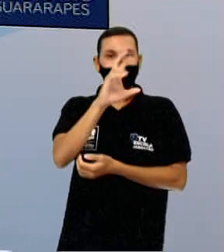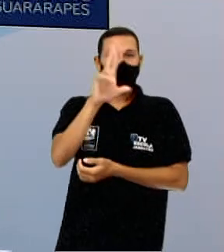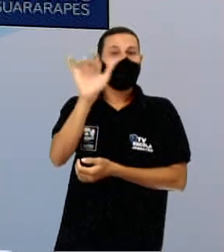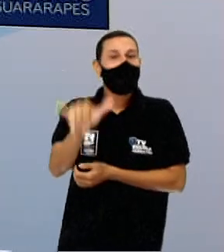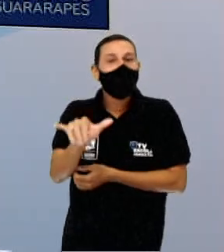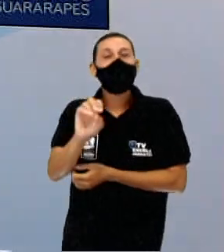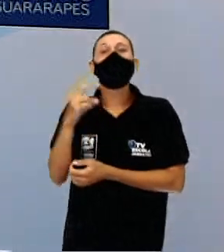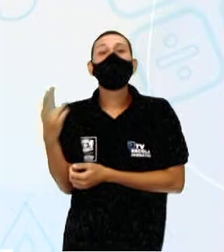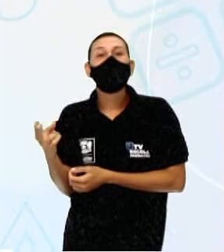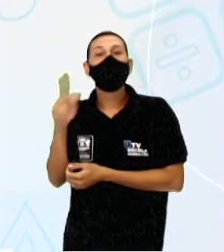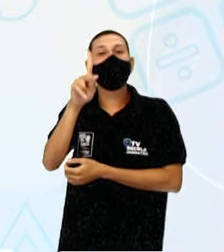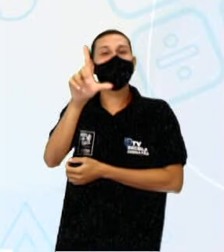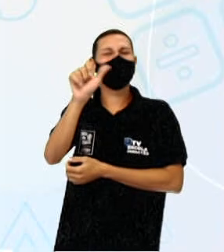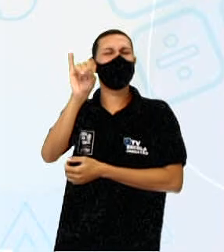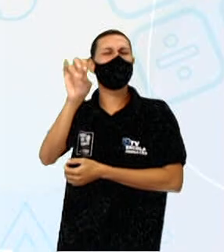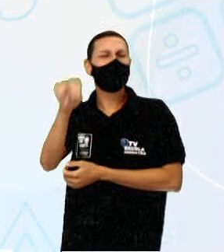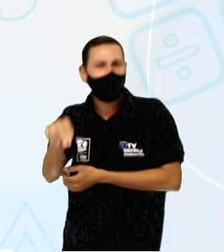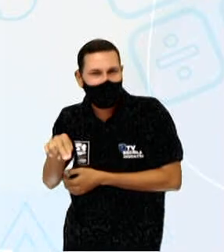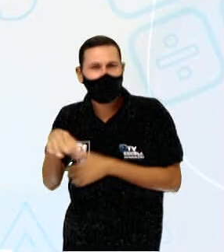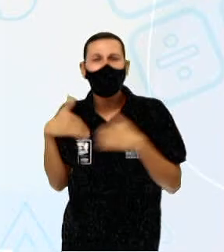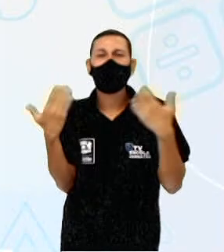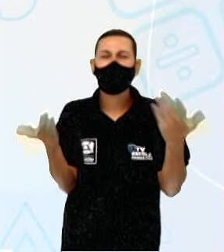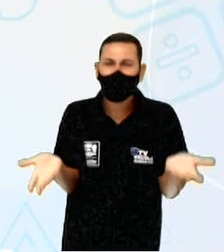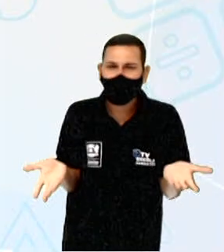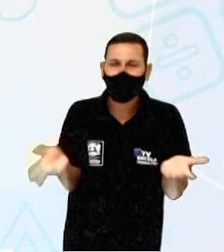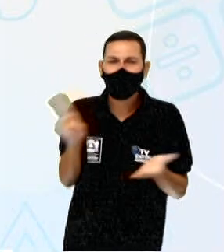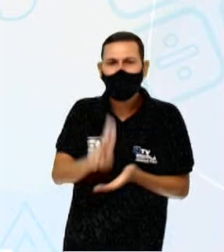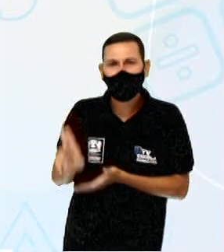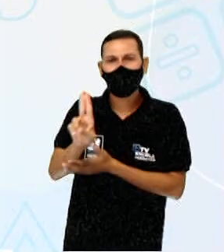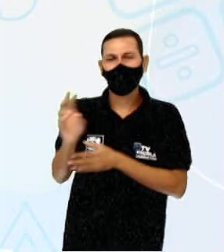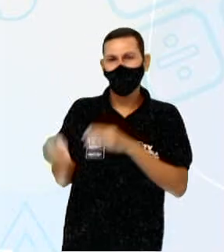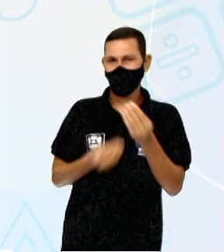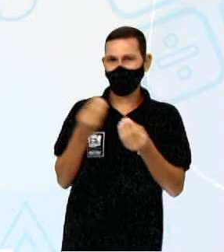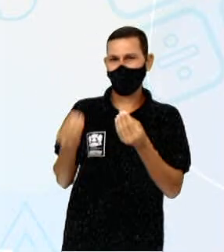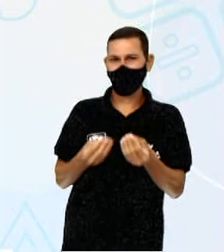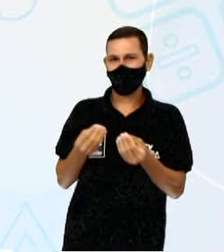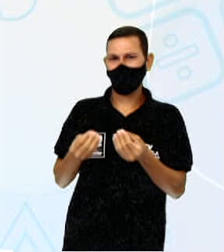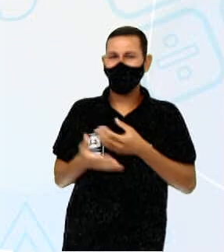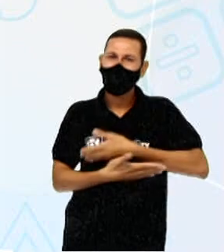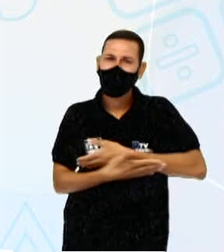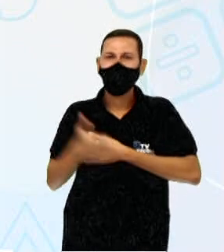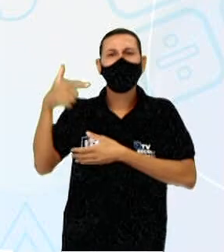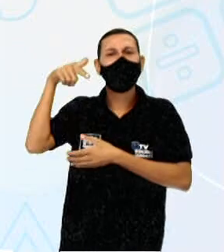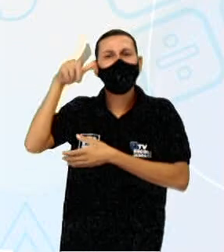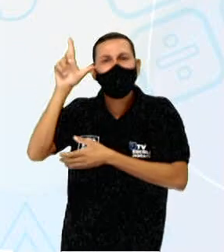Cry, plan ou rob? Nós choramos aquele